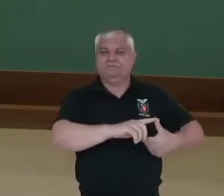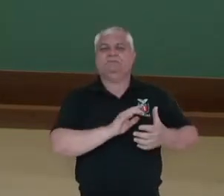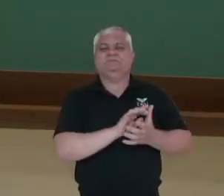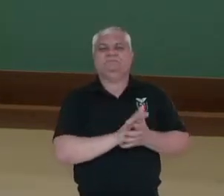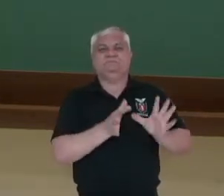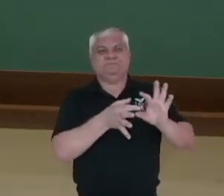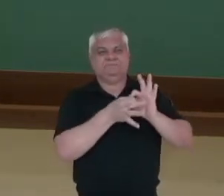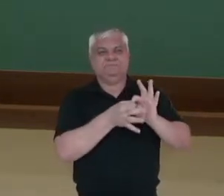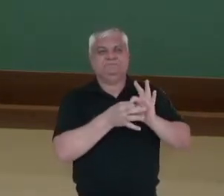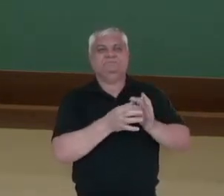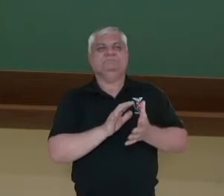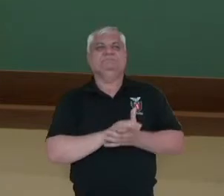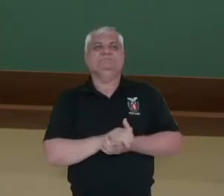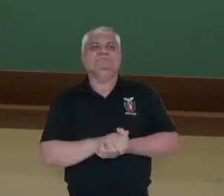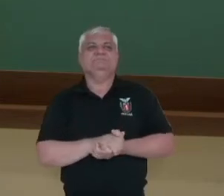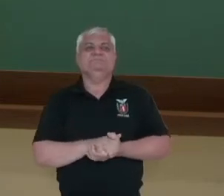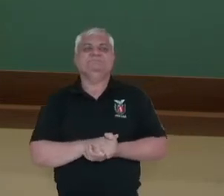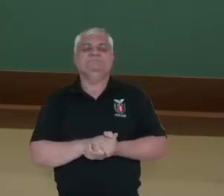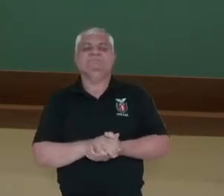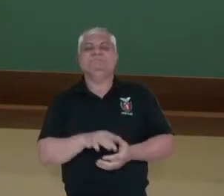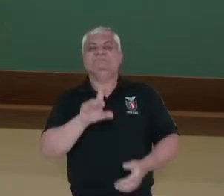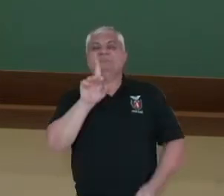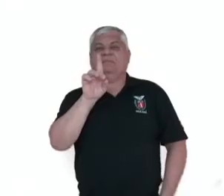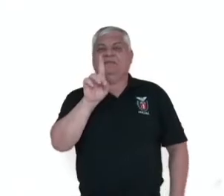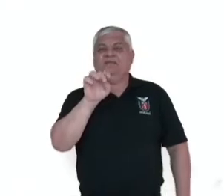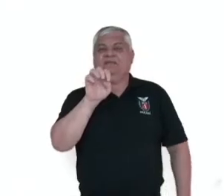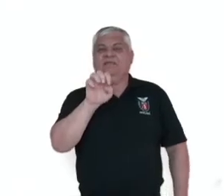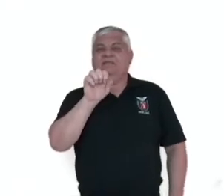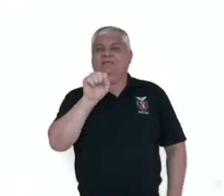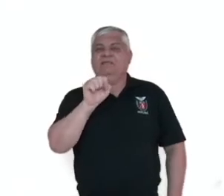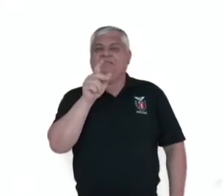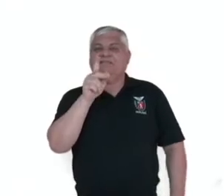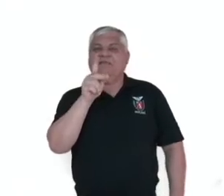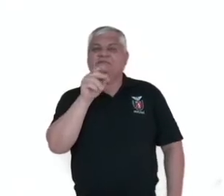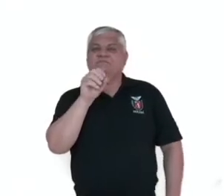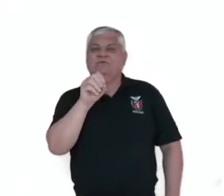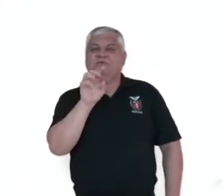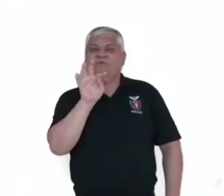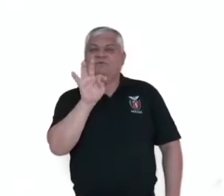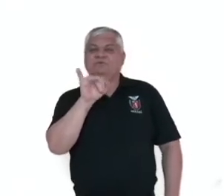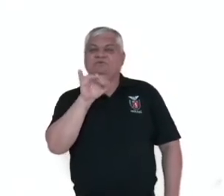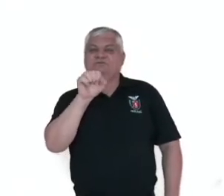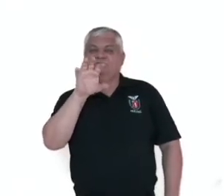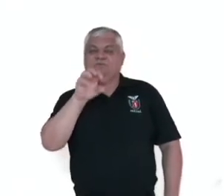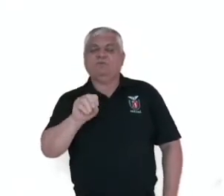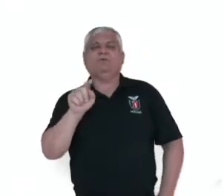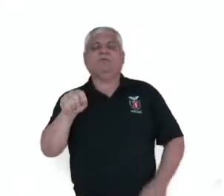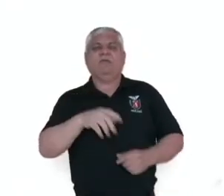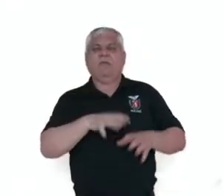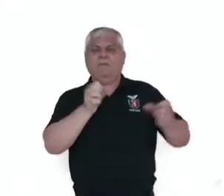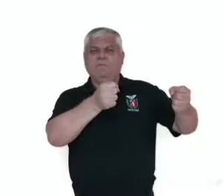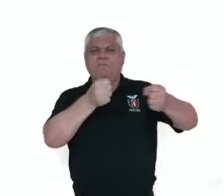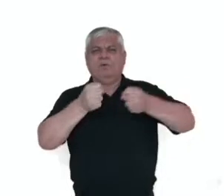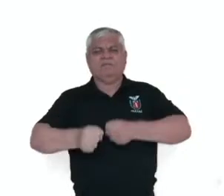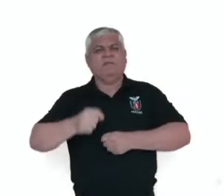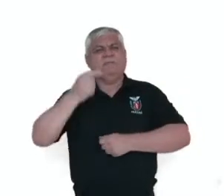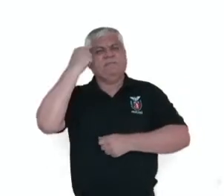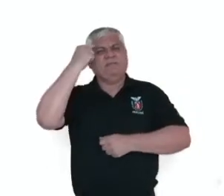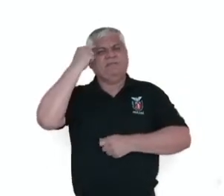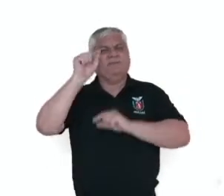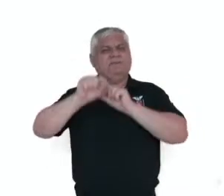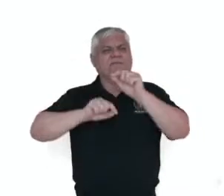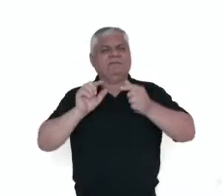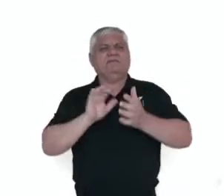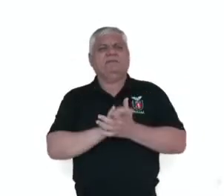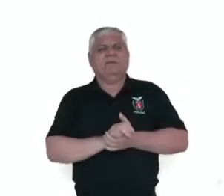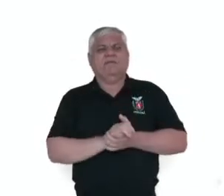vínculos consanguíneos. O despotismo, a última forma de poder pensada pelo Montesquieu, é